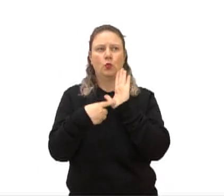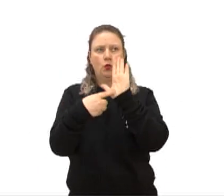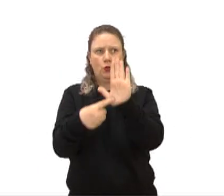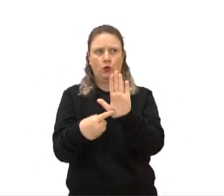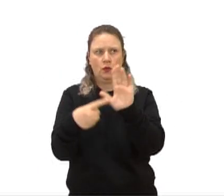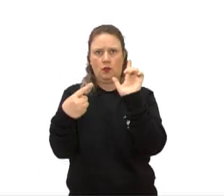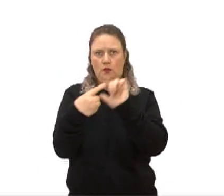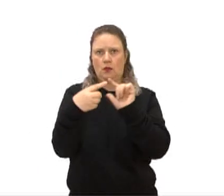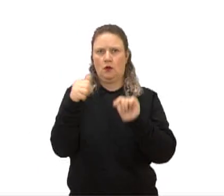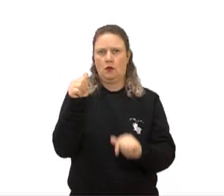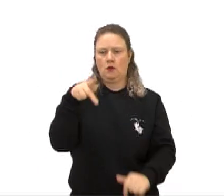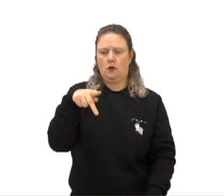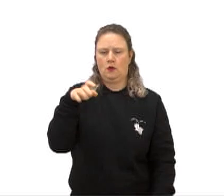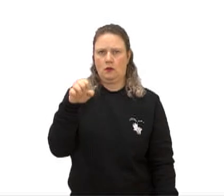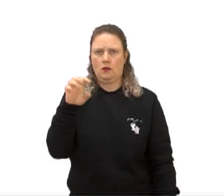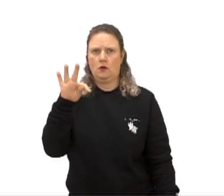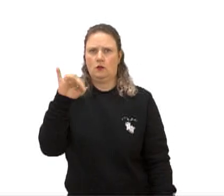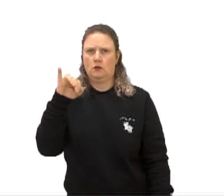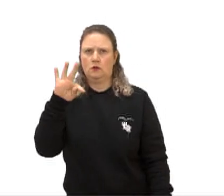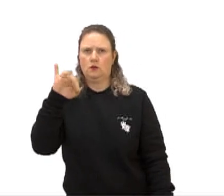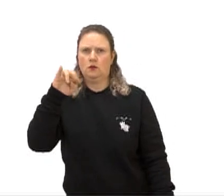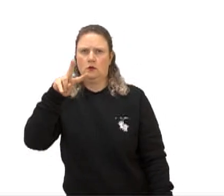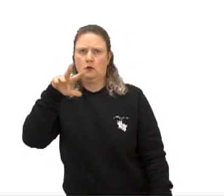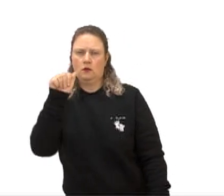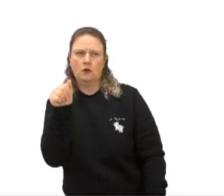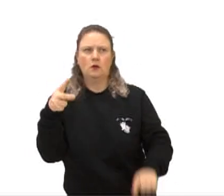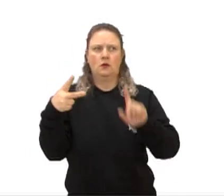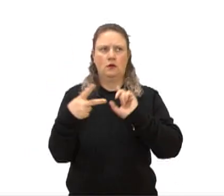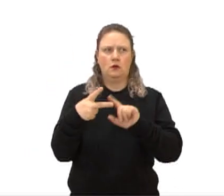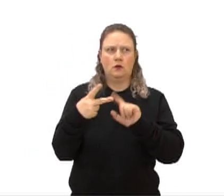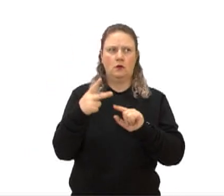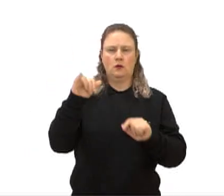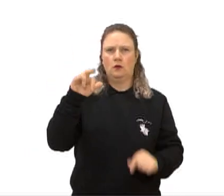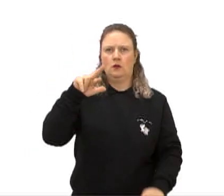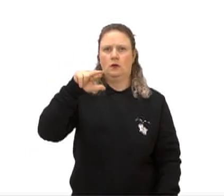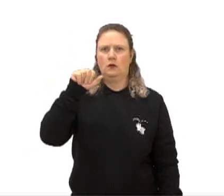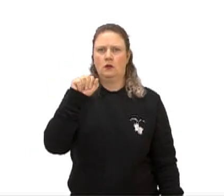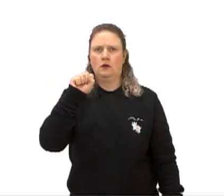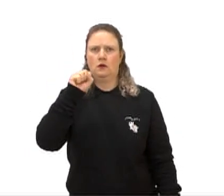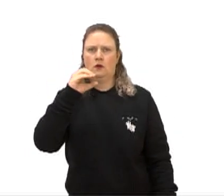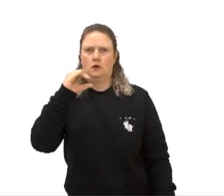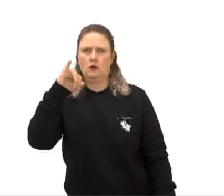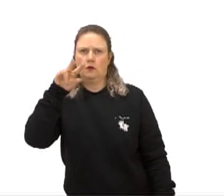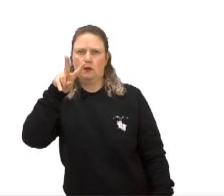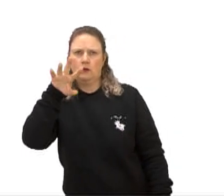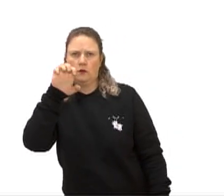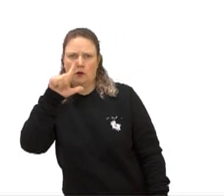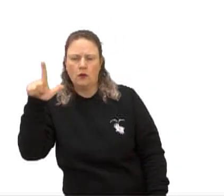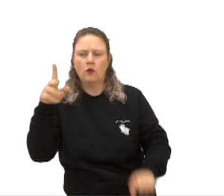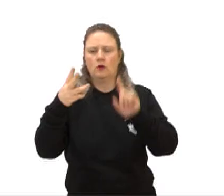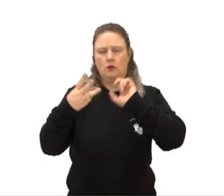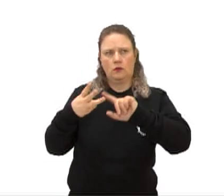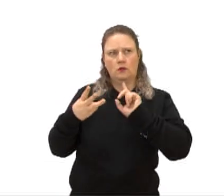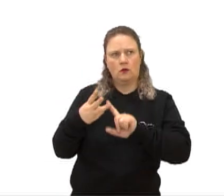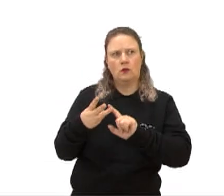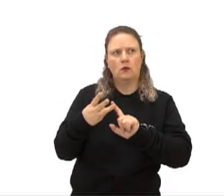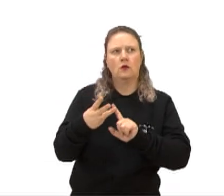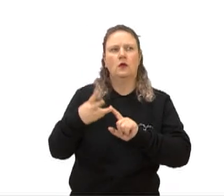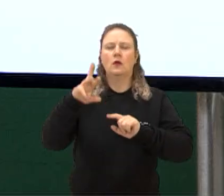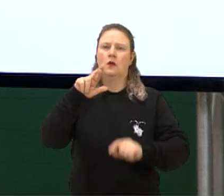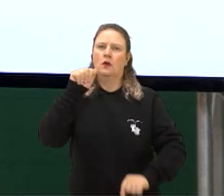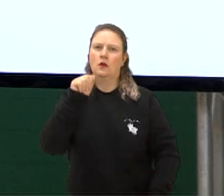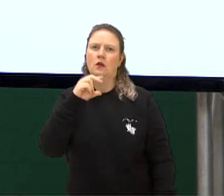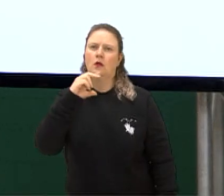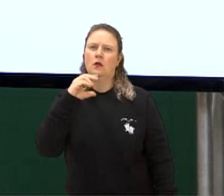de apetitiva, irascível e racional, tá? Então são os três tipos, vamos dizer assim, de pessoas que, segundo Platão, a gente